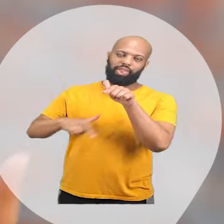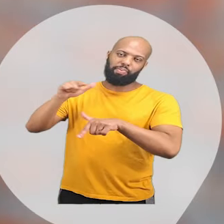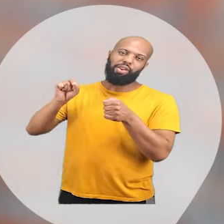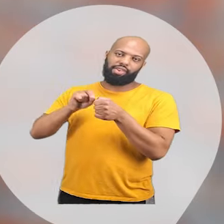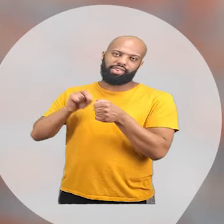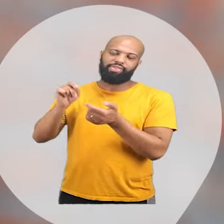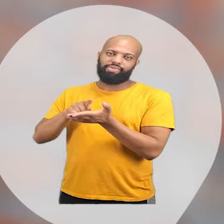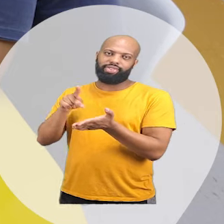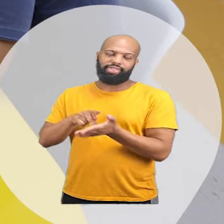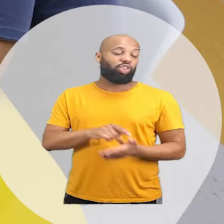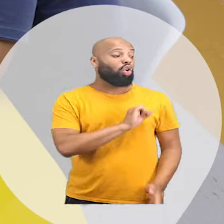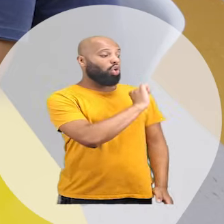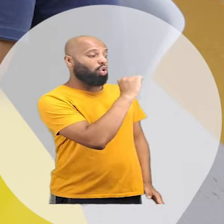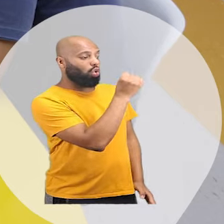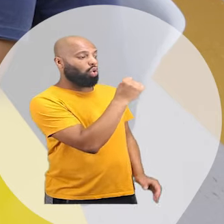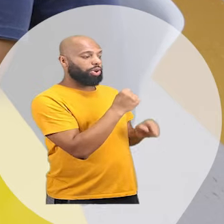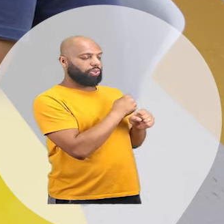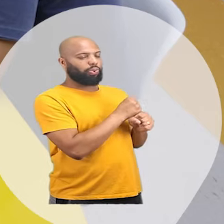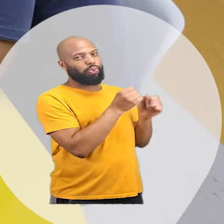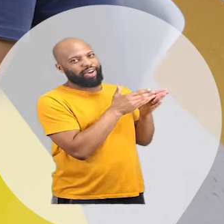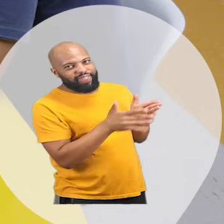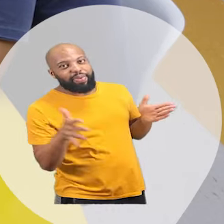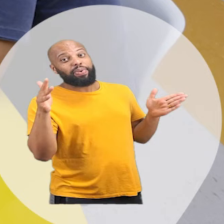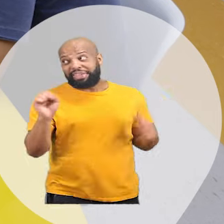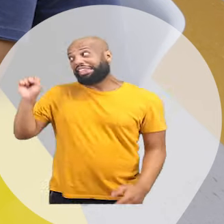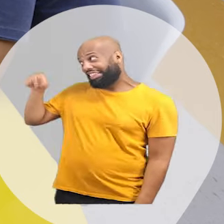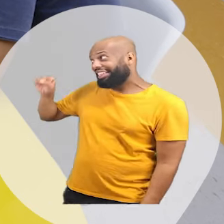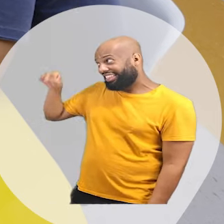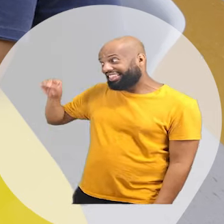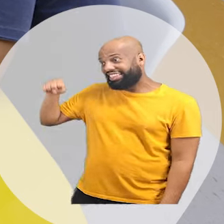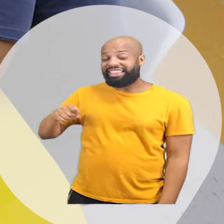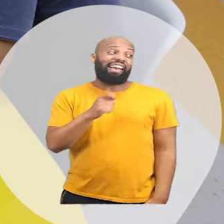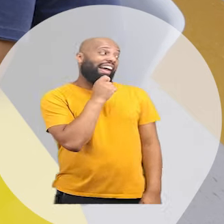fazia sabe o anos depois oito anos depois